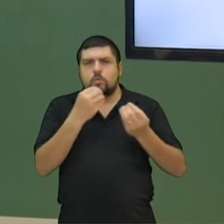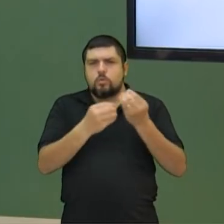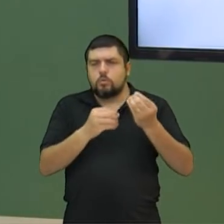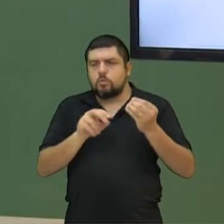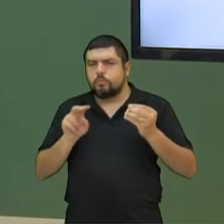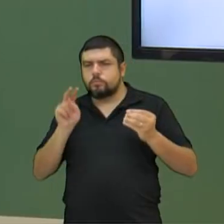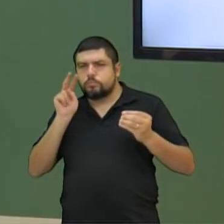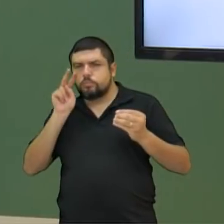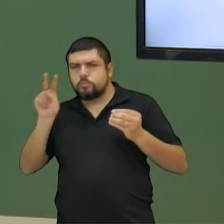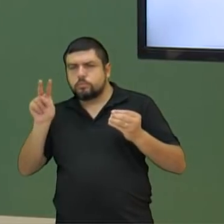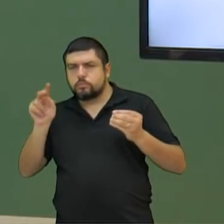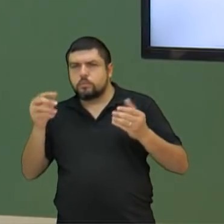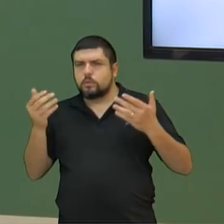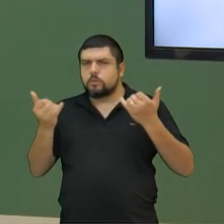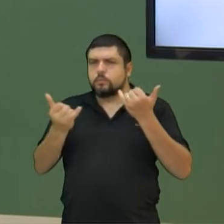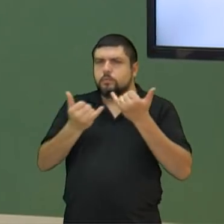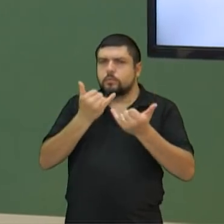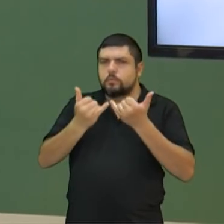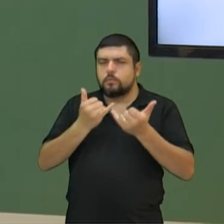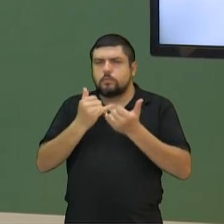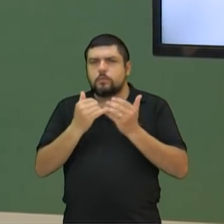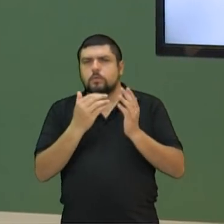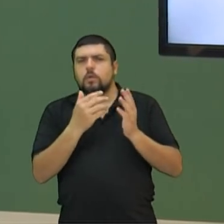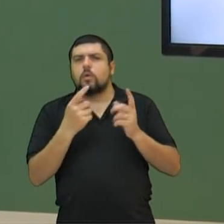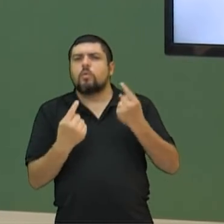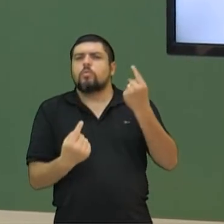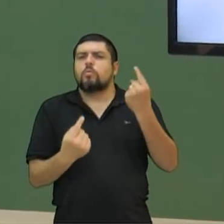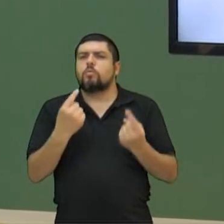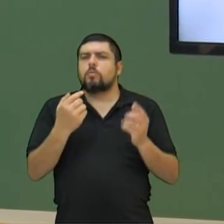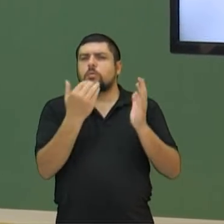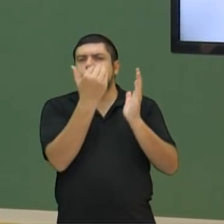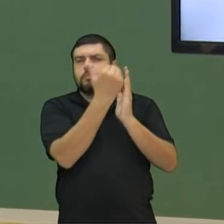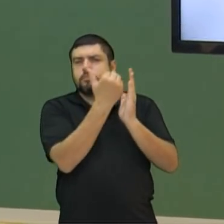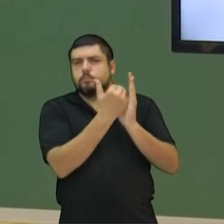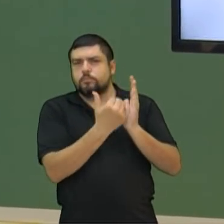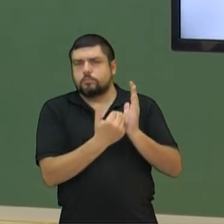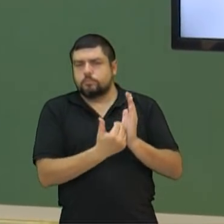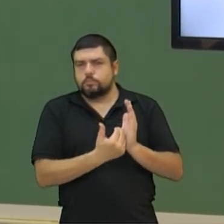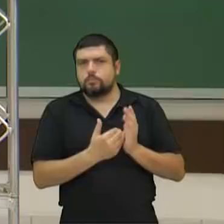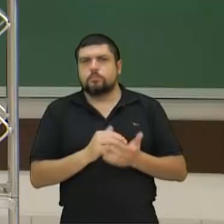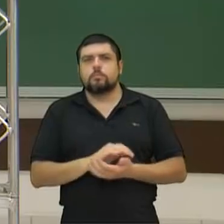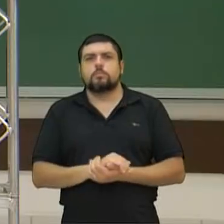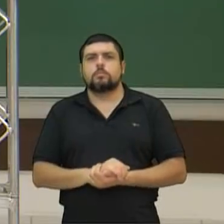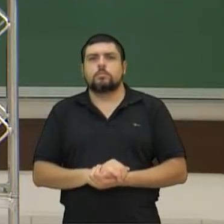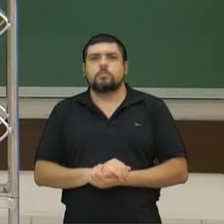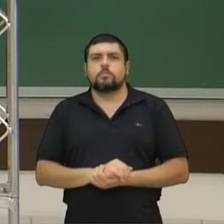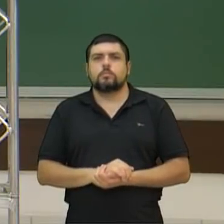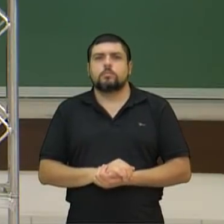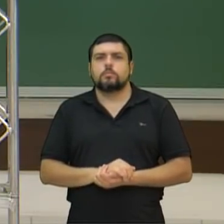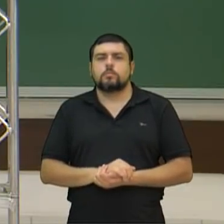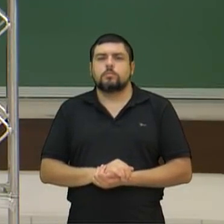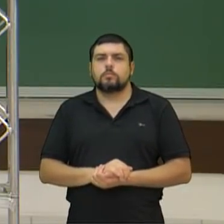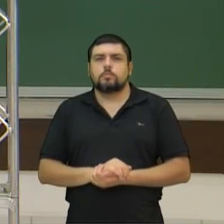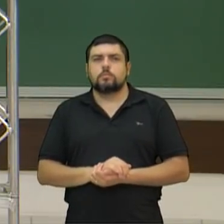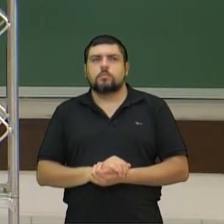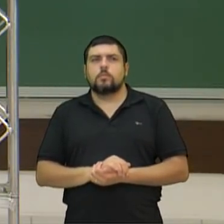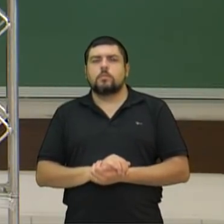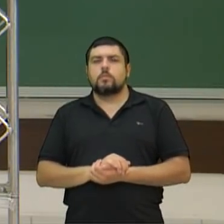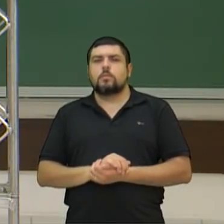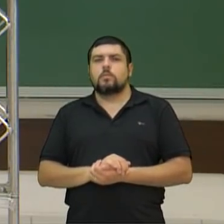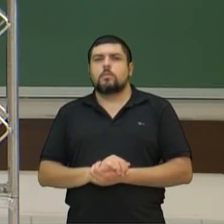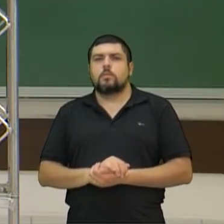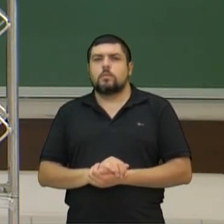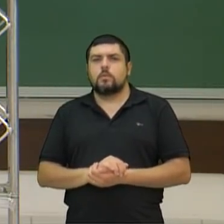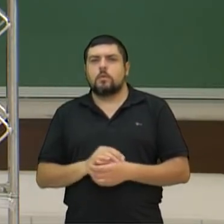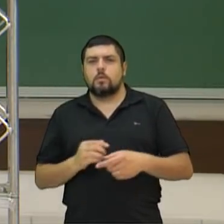qualquer tipo de potência, de equação exponencial. Vamos lá, então. Essa daqui, 1 elevado a x,